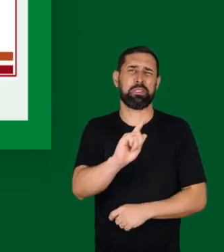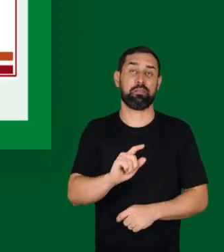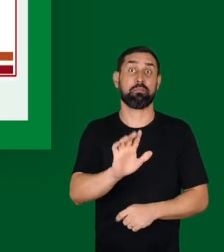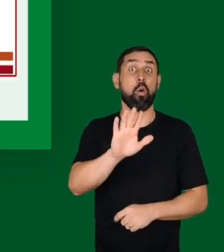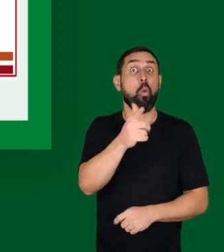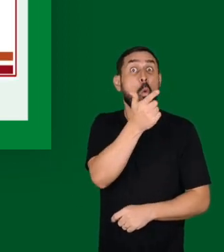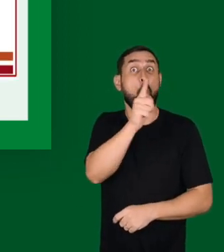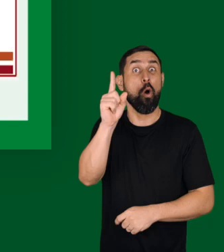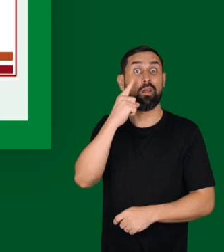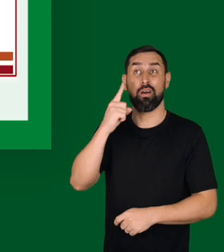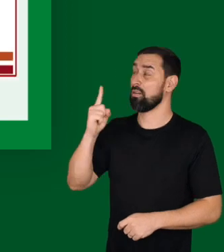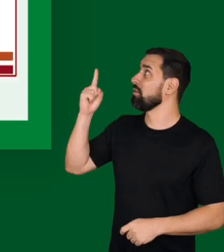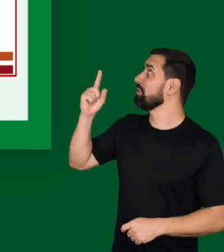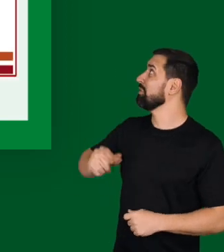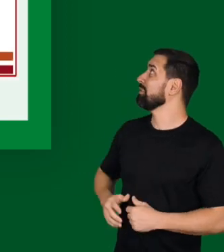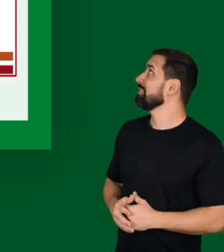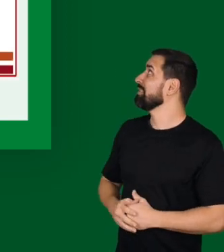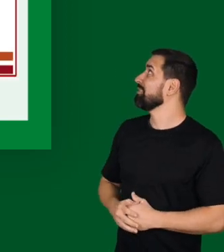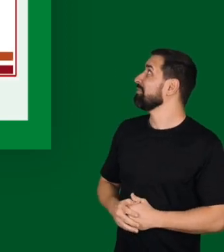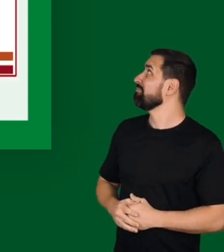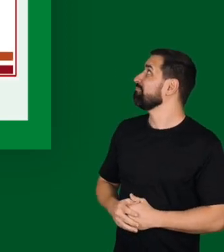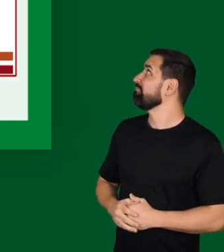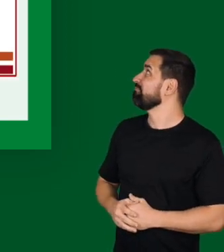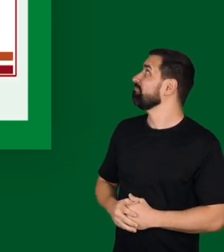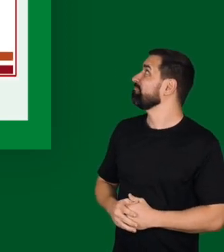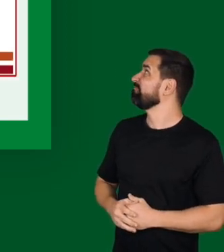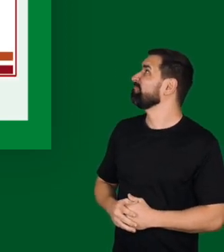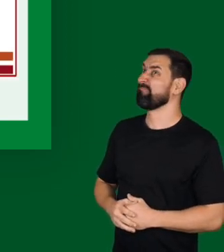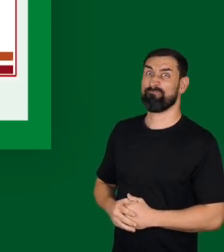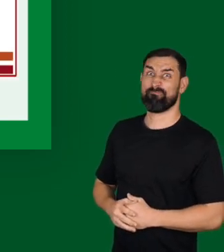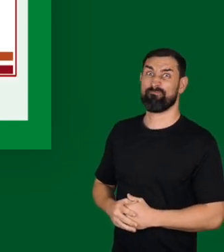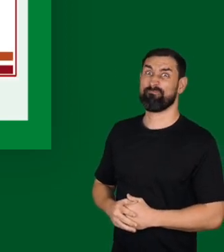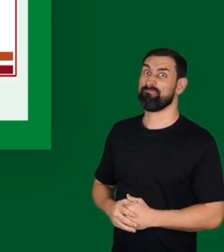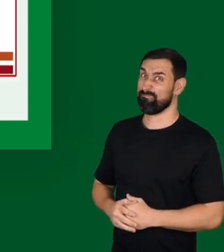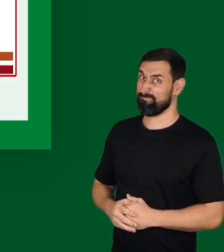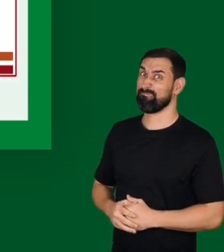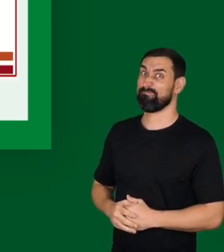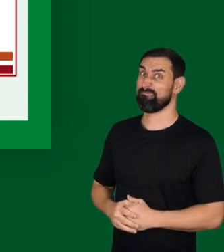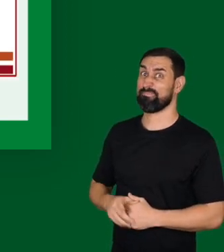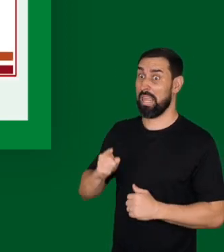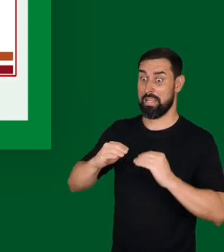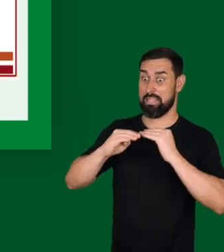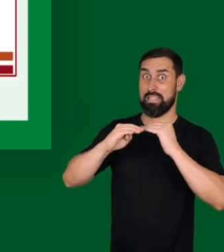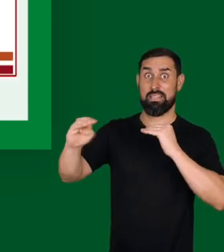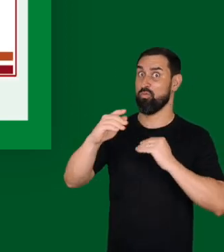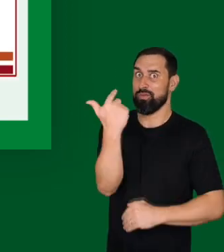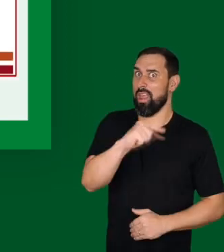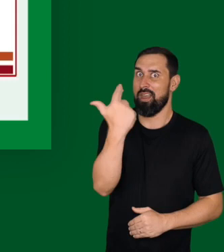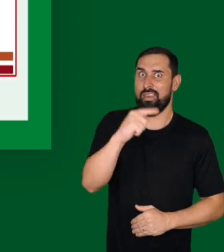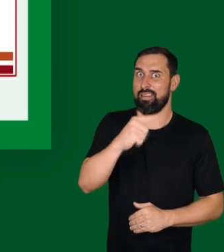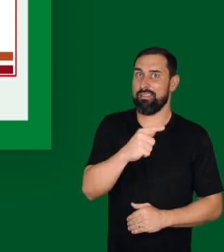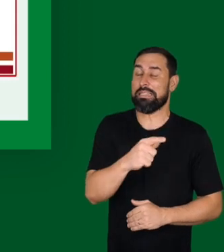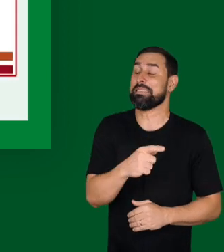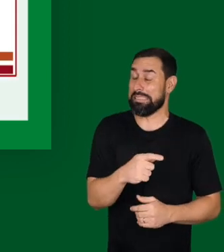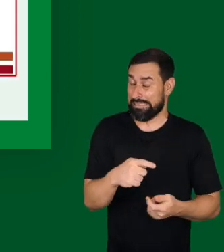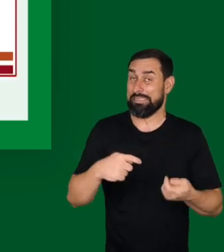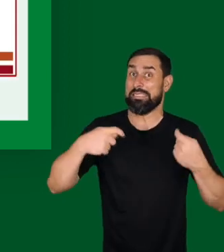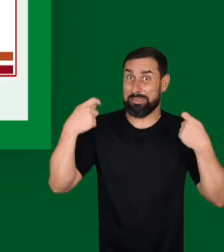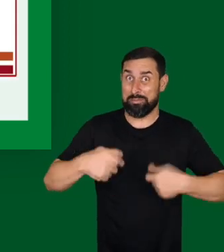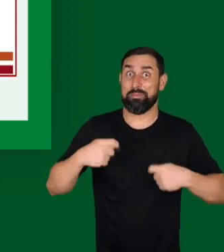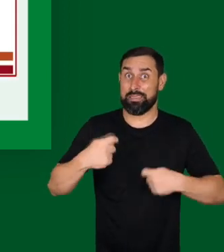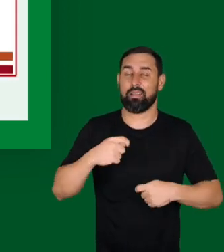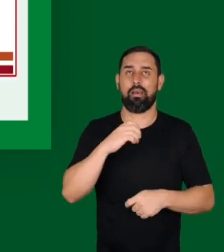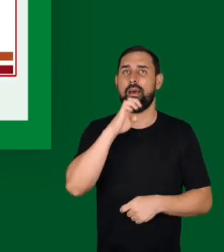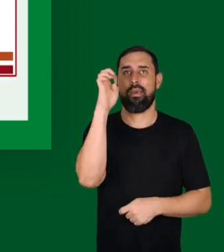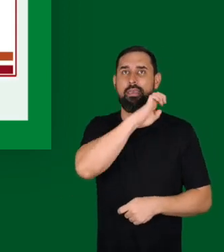de tratamento de emergência. É diferente desse outro paciente aqui colocado, que está numa situação de instabilidade.